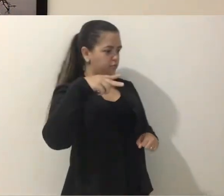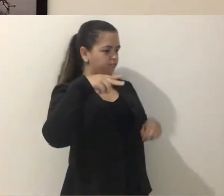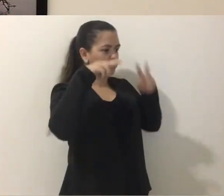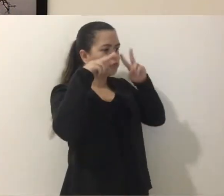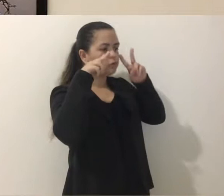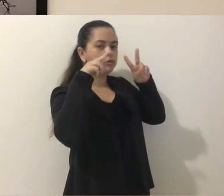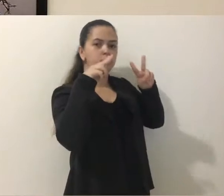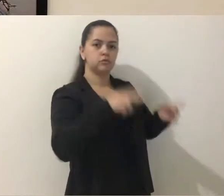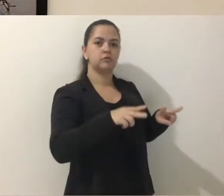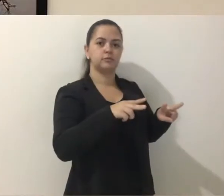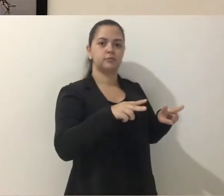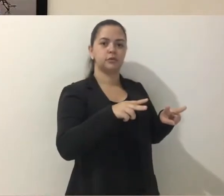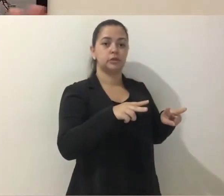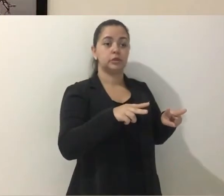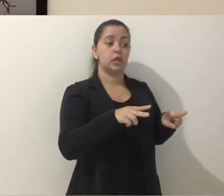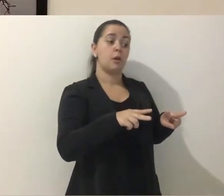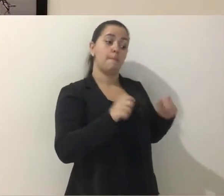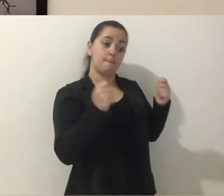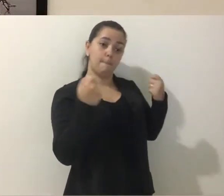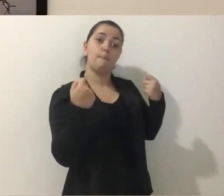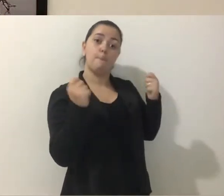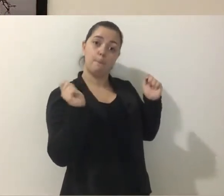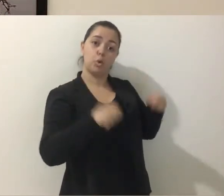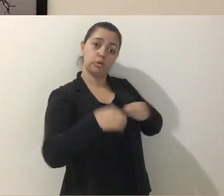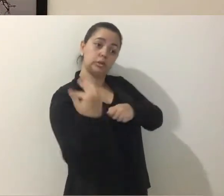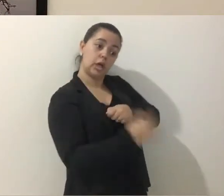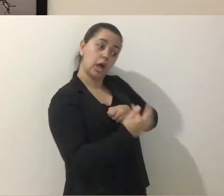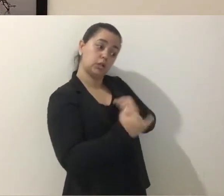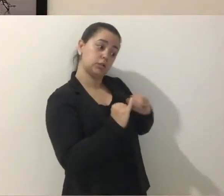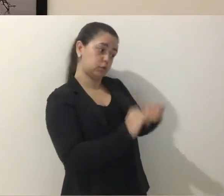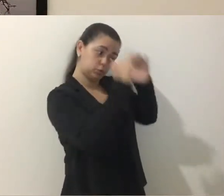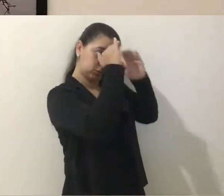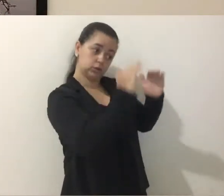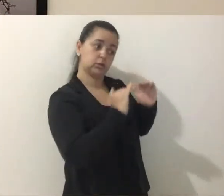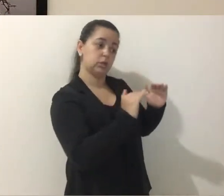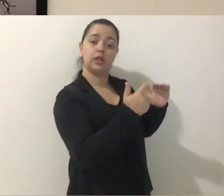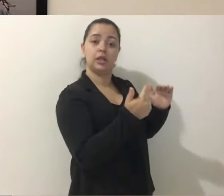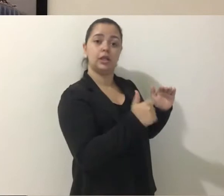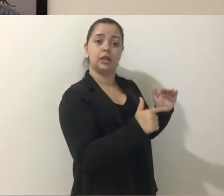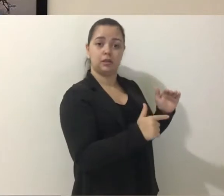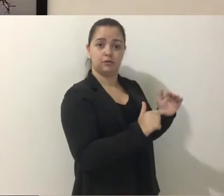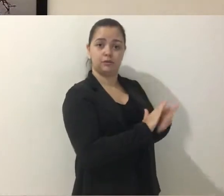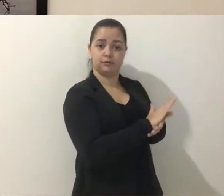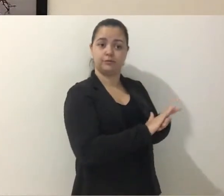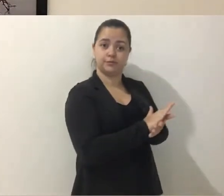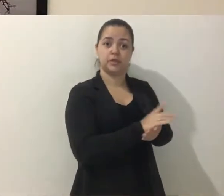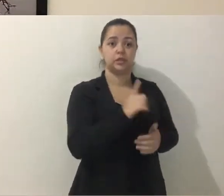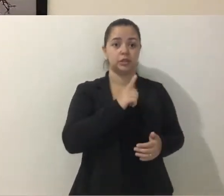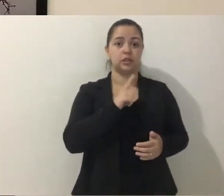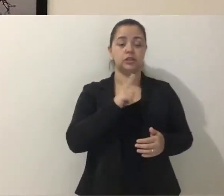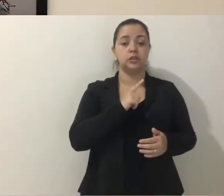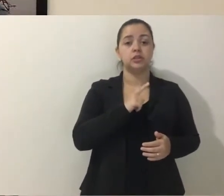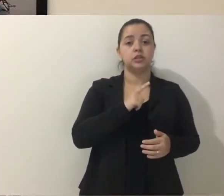situação e poderia puni-los caso eles não obedecessem. É interessante que nos tempos de Jesus existia um código jurídico, dos judeus